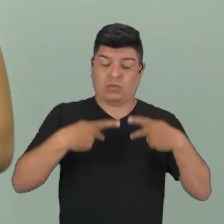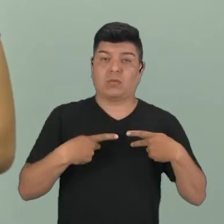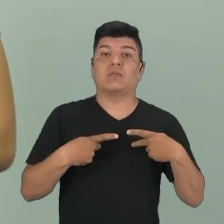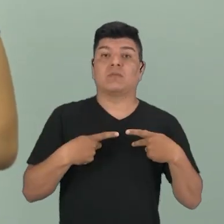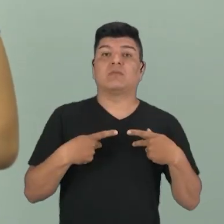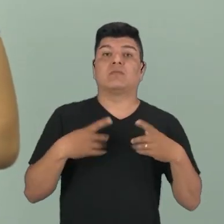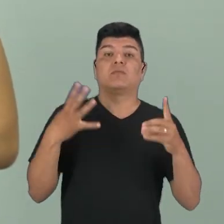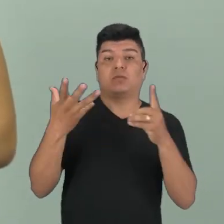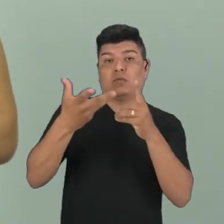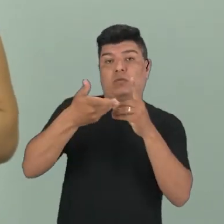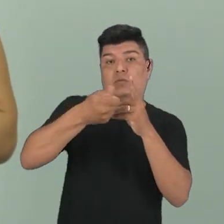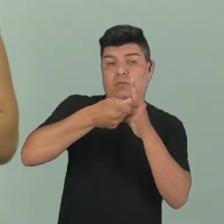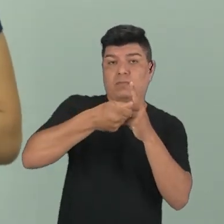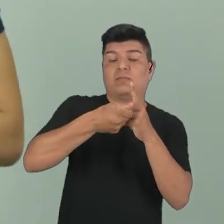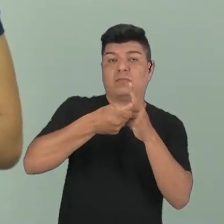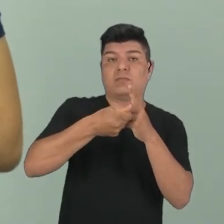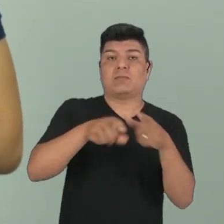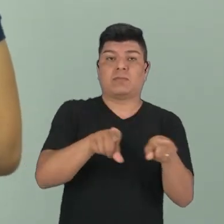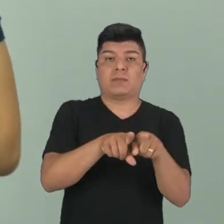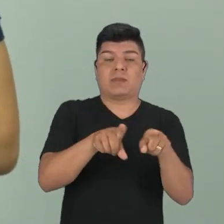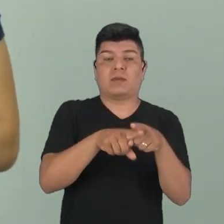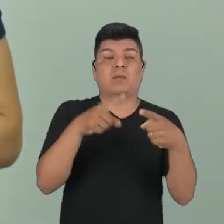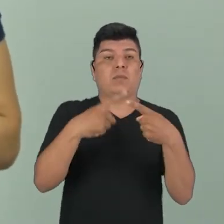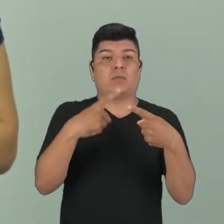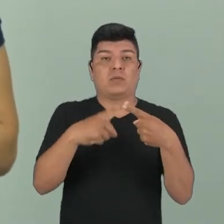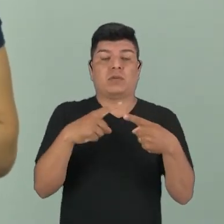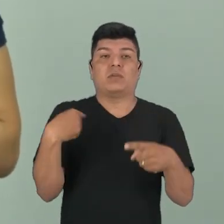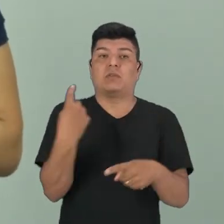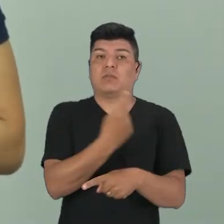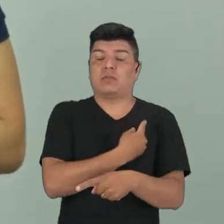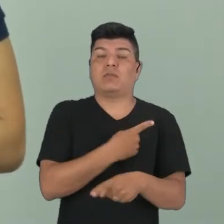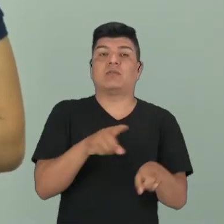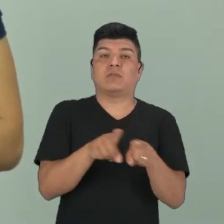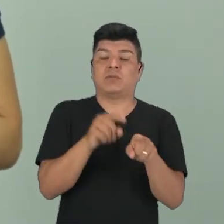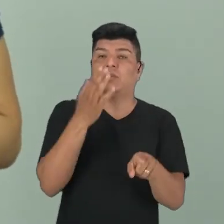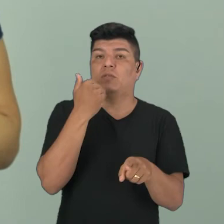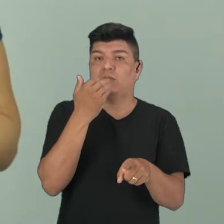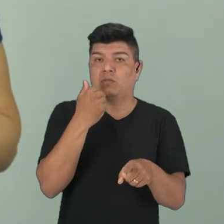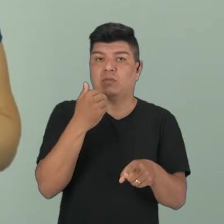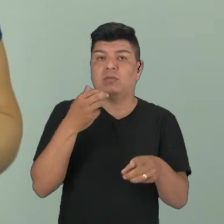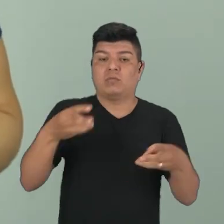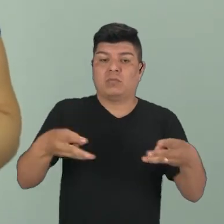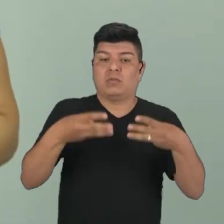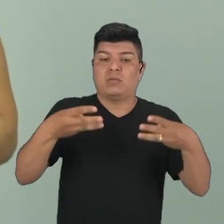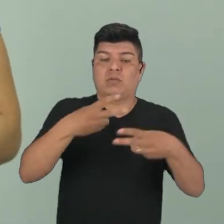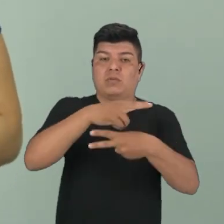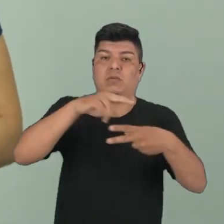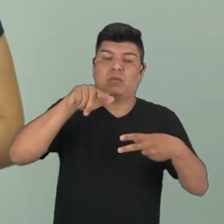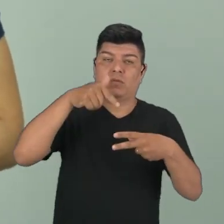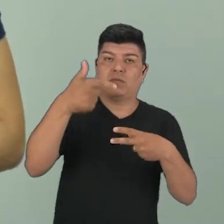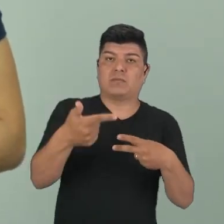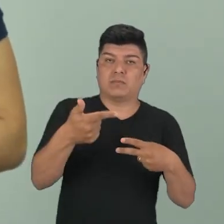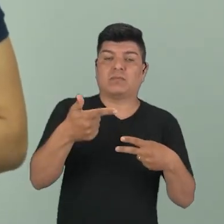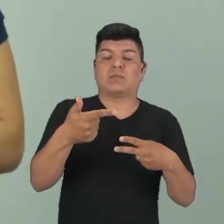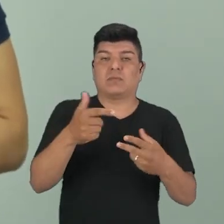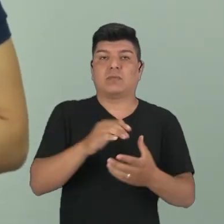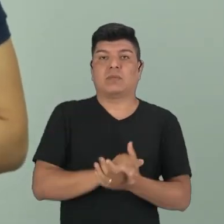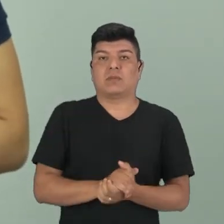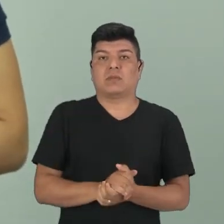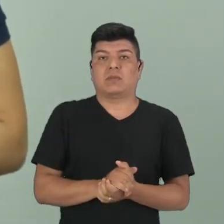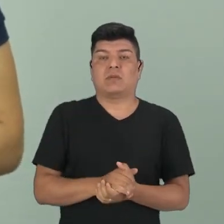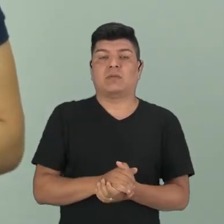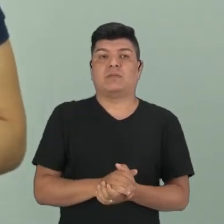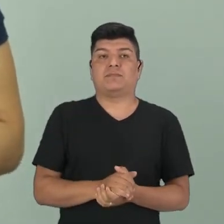humanos entram nessa classificação aí nos Unidos porque nós estão menos alimentando de outros vegetais né tá sempre